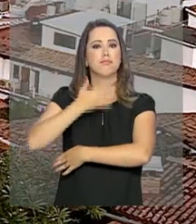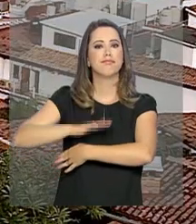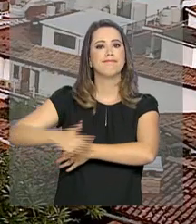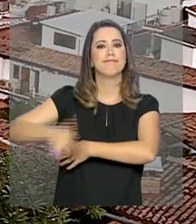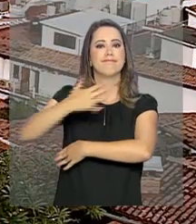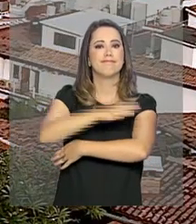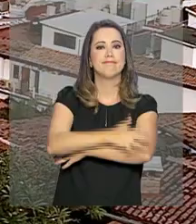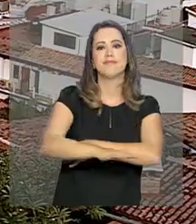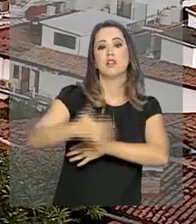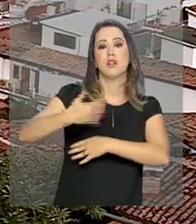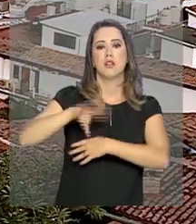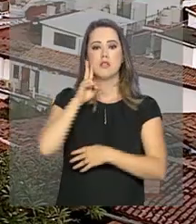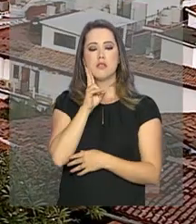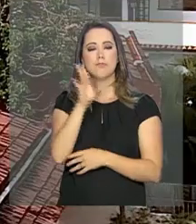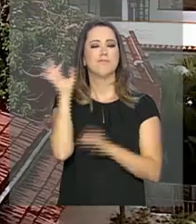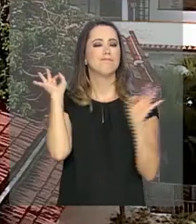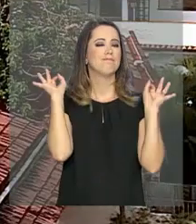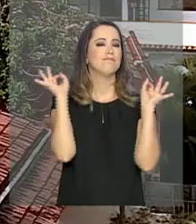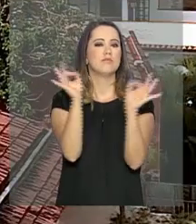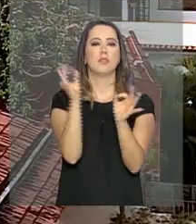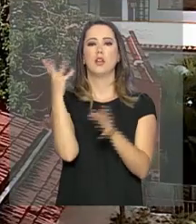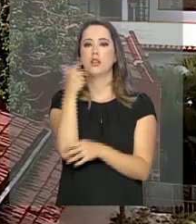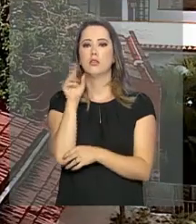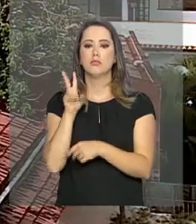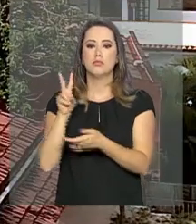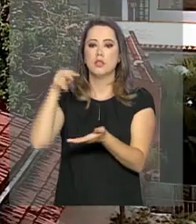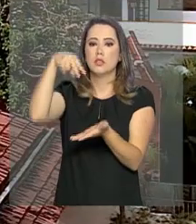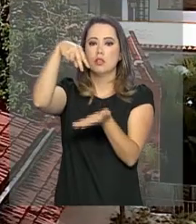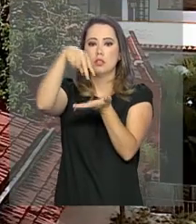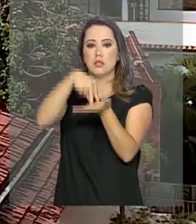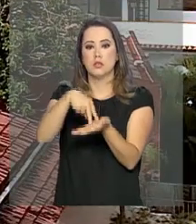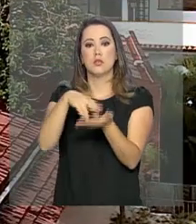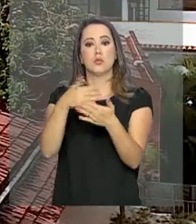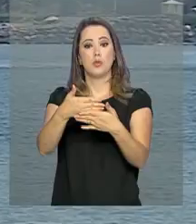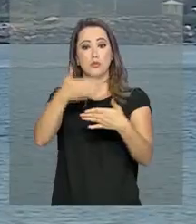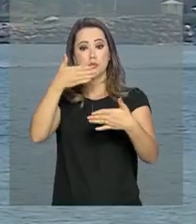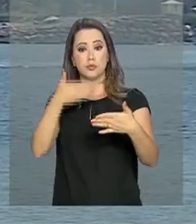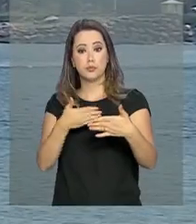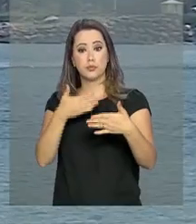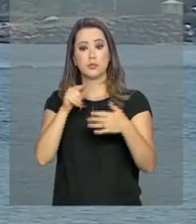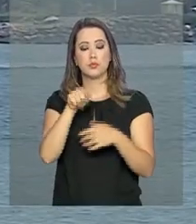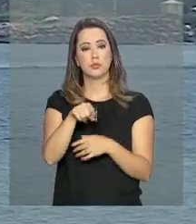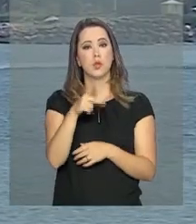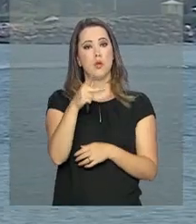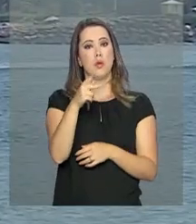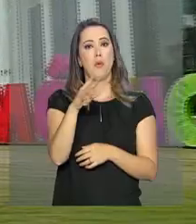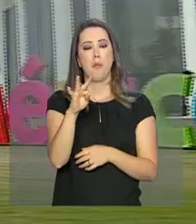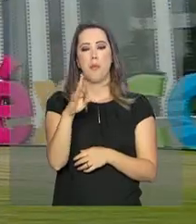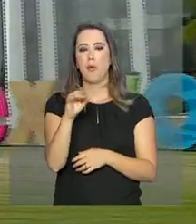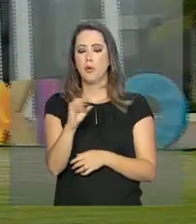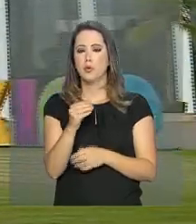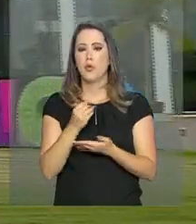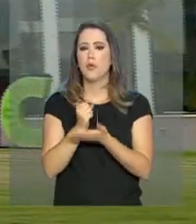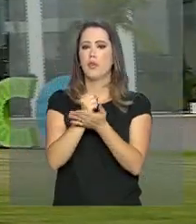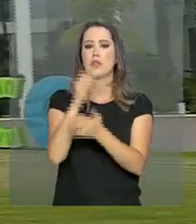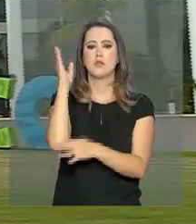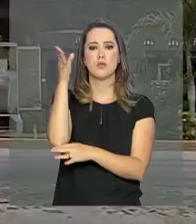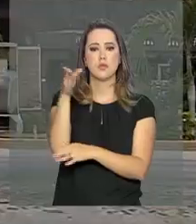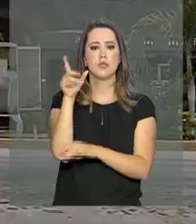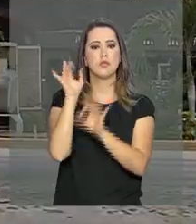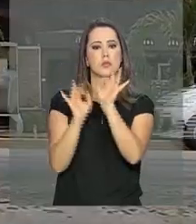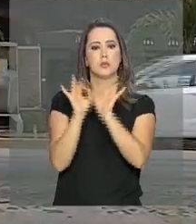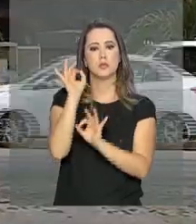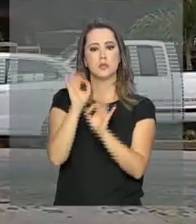de uma excelente vista no lugar a partir do alto das colinas que ficam ao fundo por trabalhar com oferece hotéis estruturas para